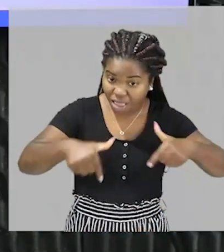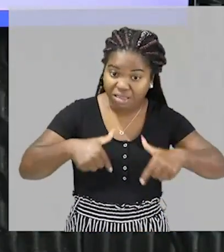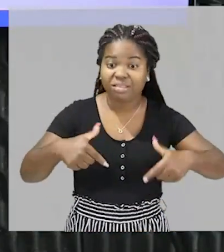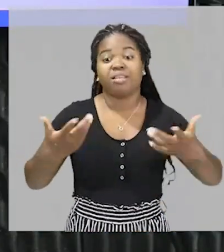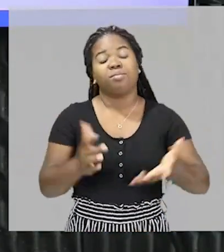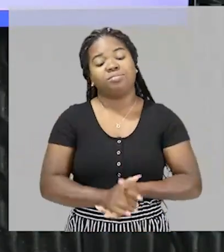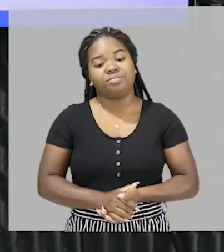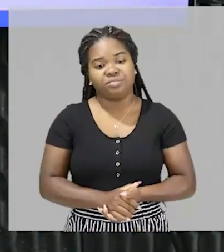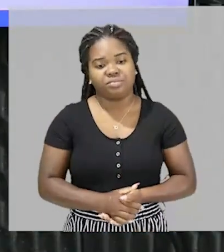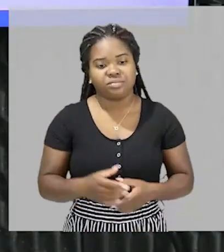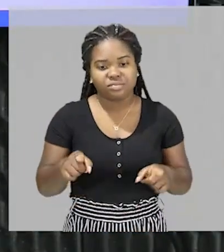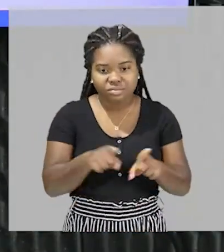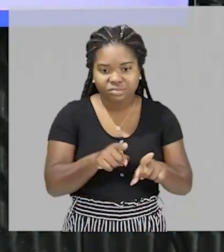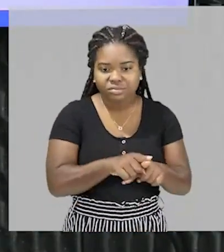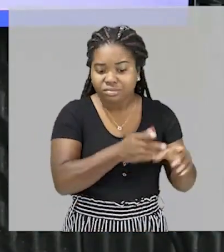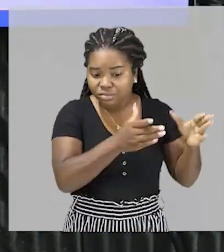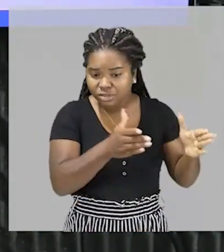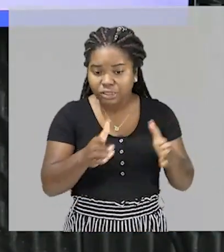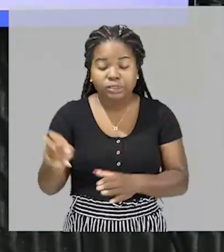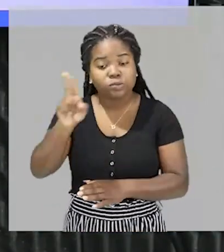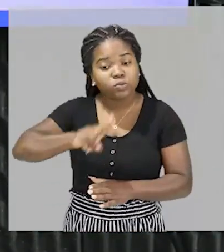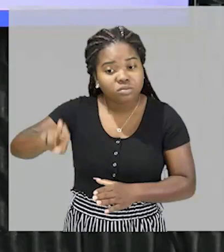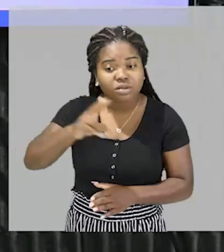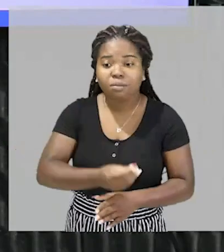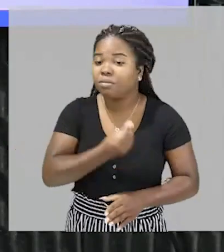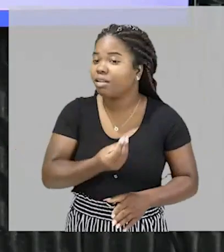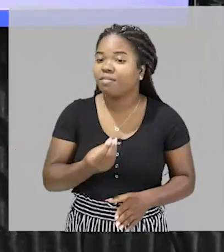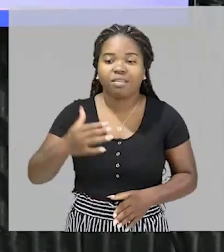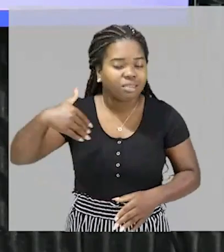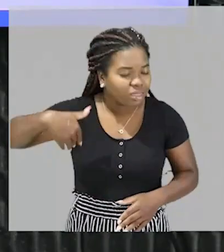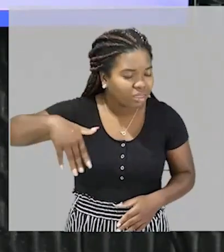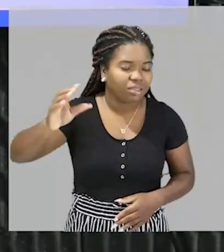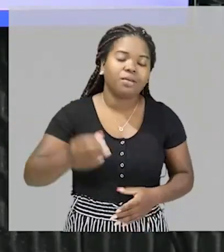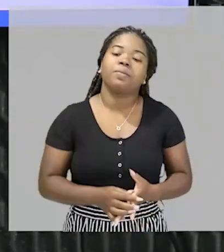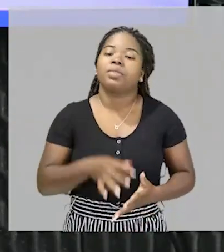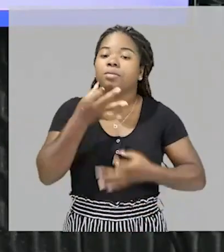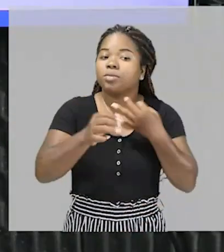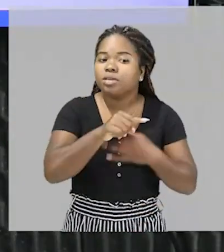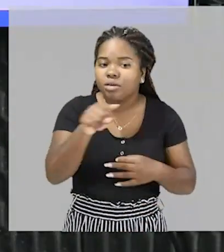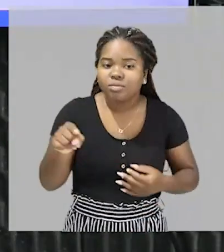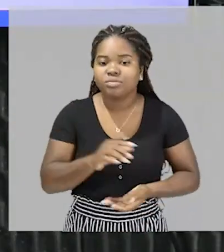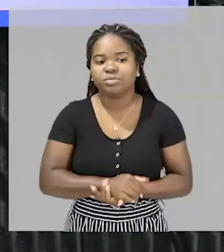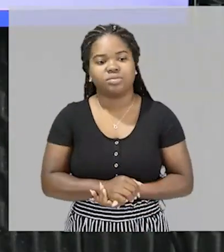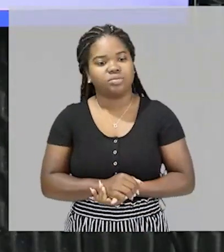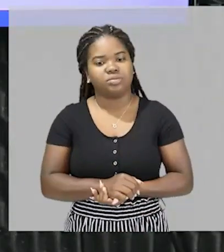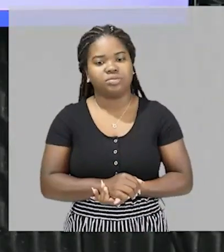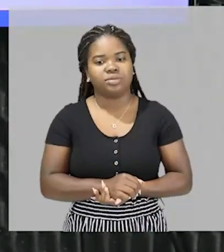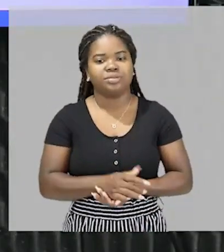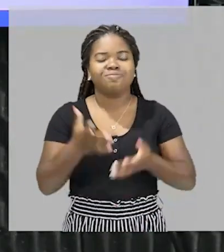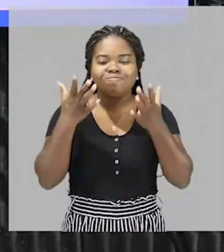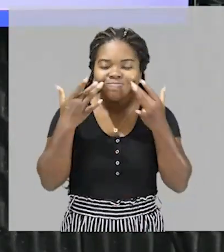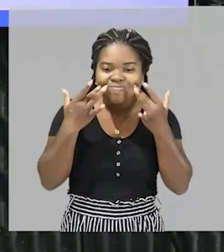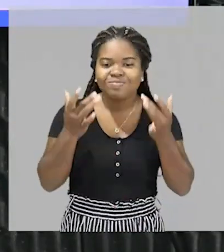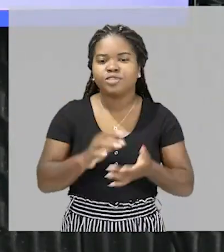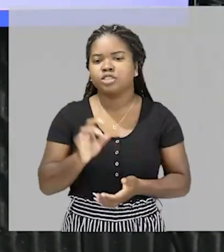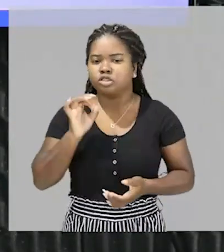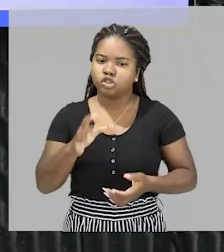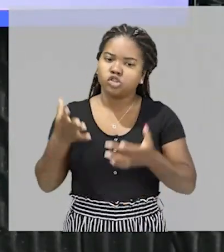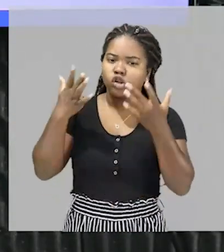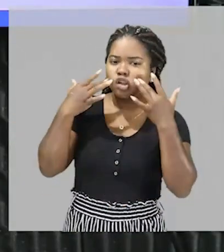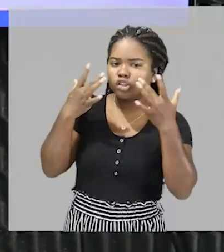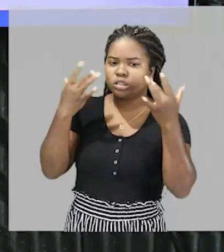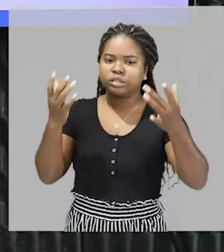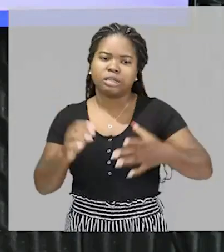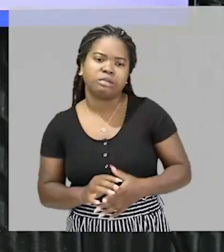determinação, inclusive de procedimentos que você vai utilizar para a vida inteira. Minha sugestão para vocês é, façam teatro, mas não façam teatro para serem